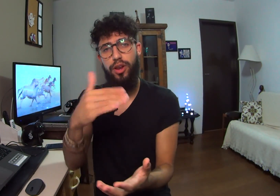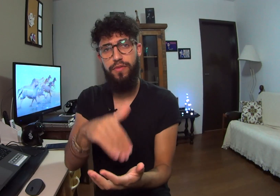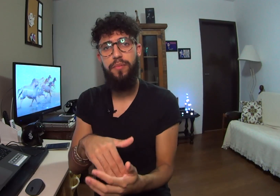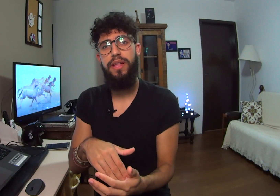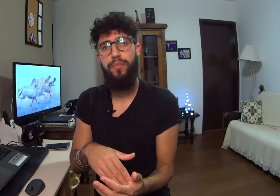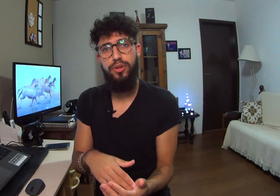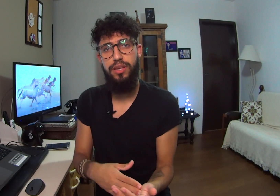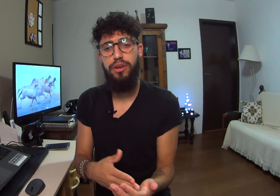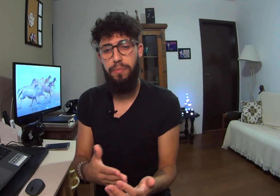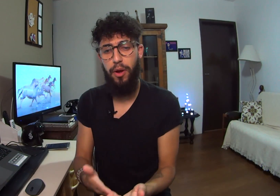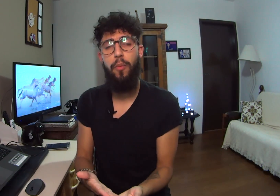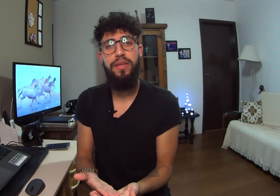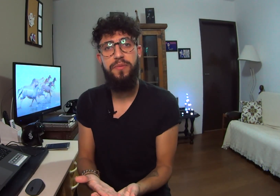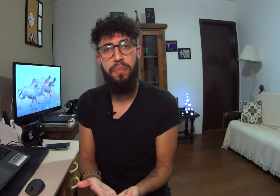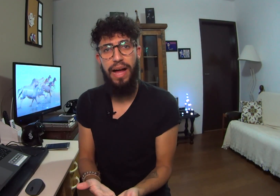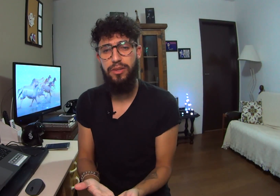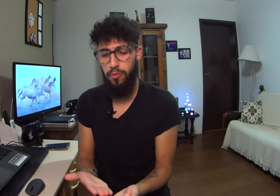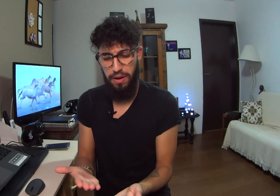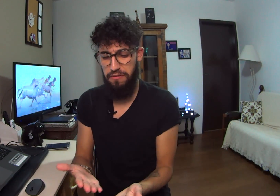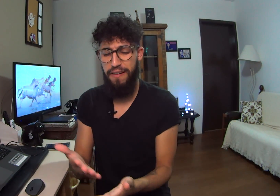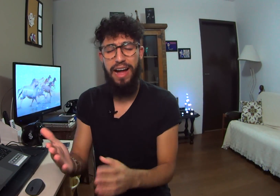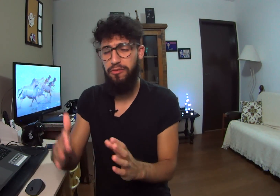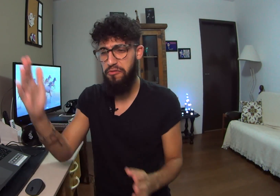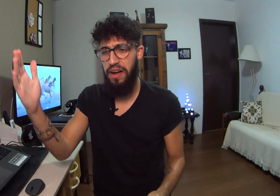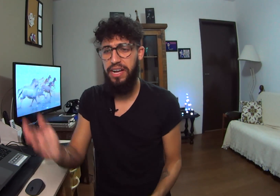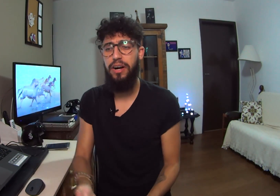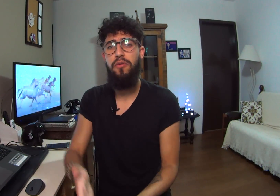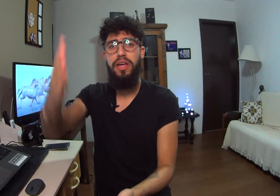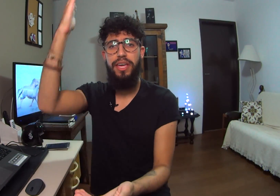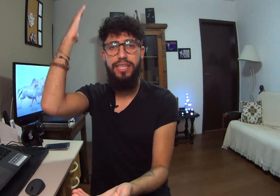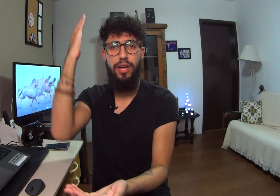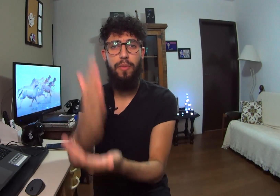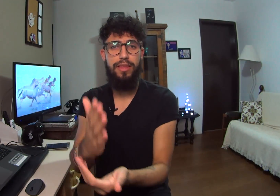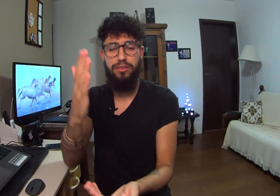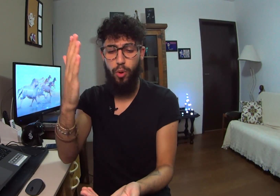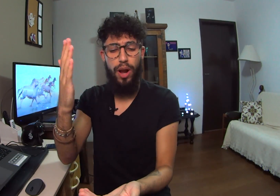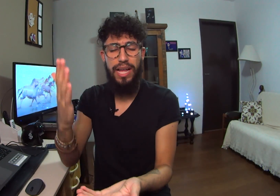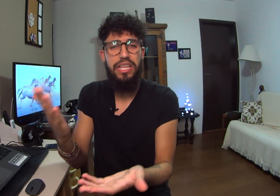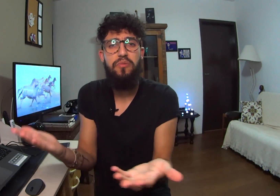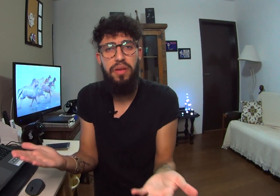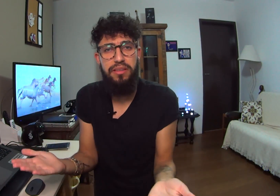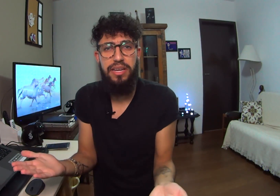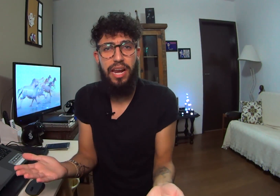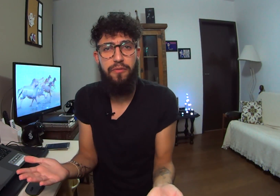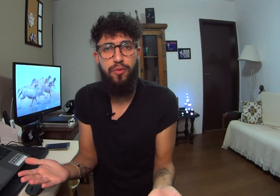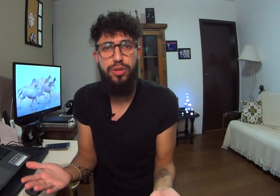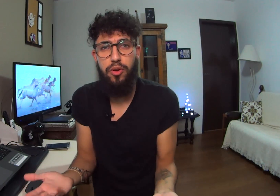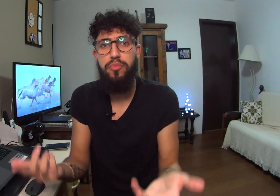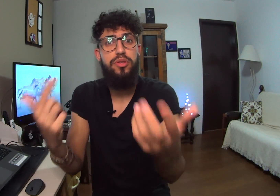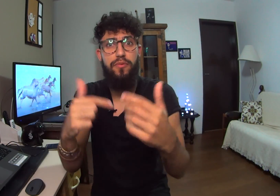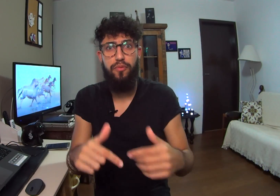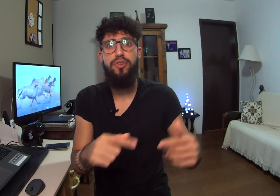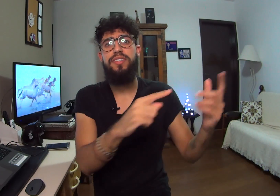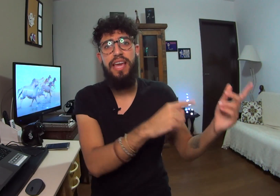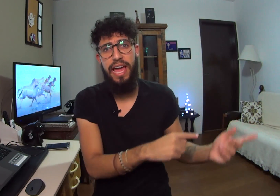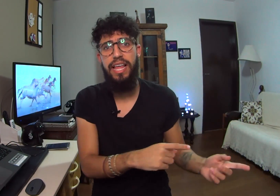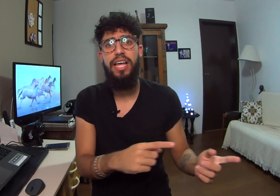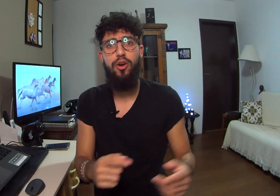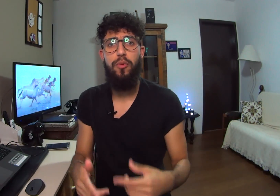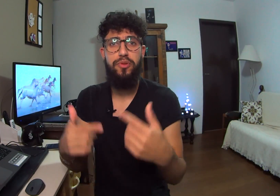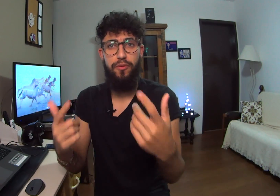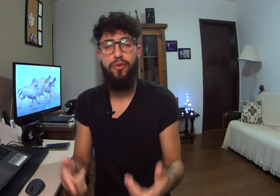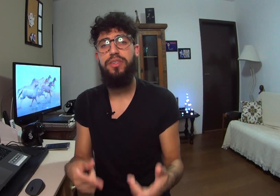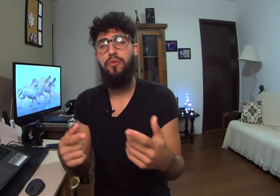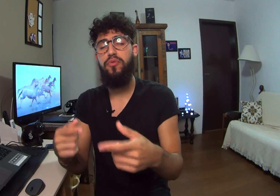verde por fora e vermelha por dentro. Ele pegou uma espada, uma faca, um facão, e deu uma torada no meio daquela fruta, como se fosse